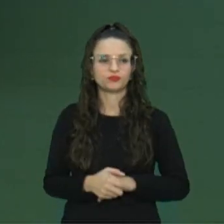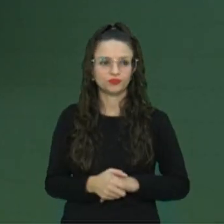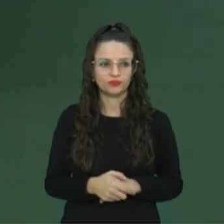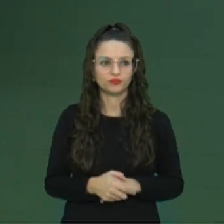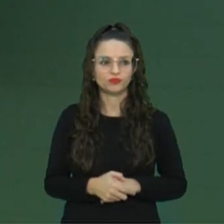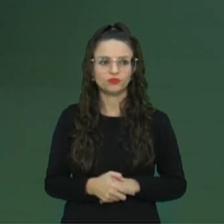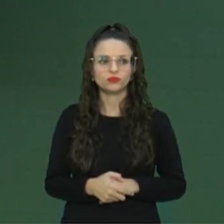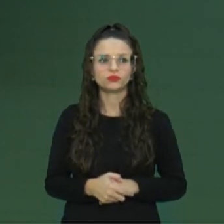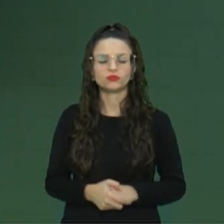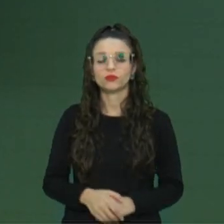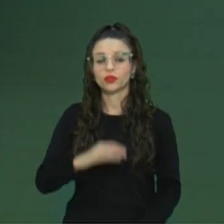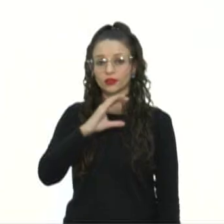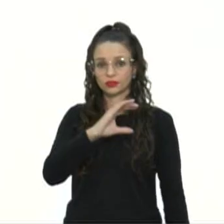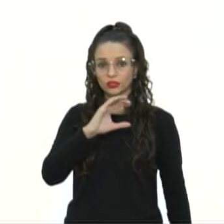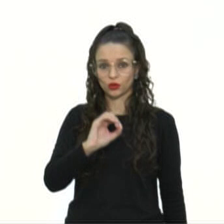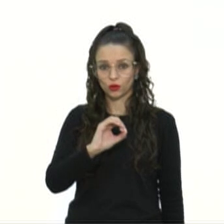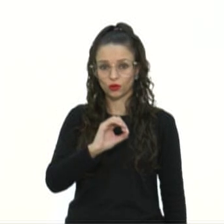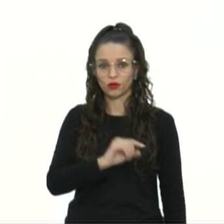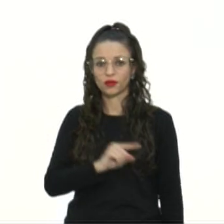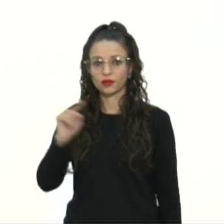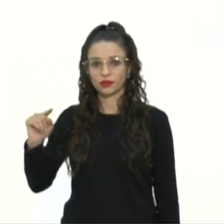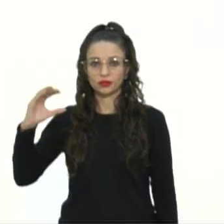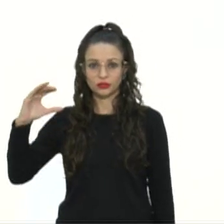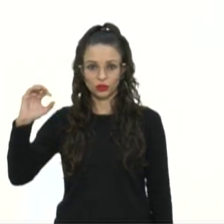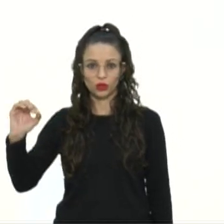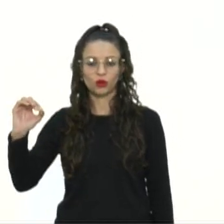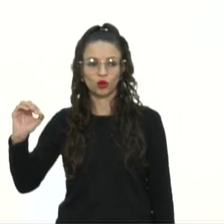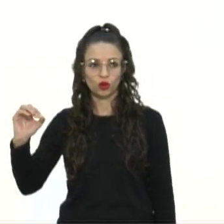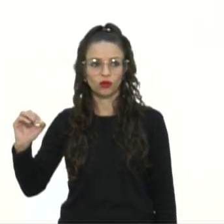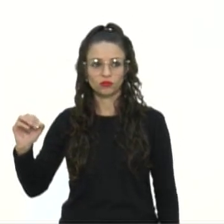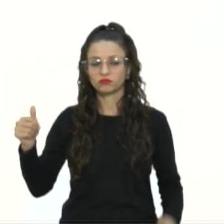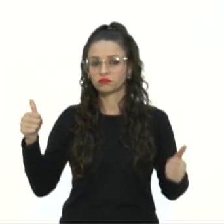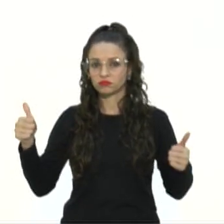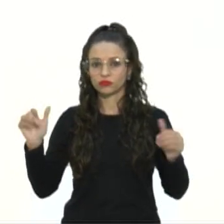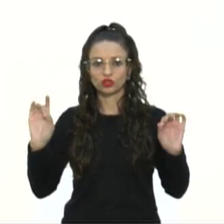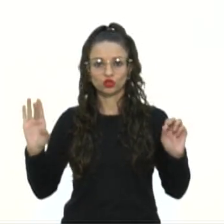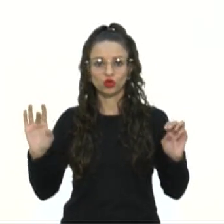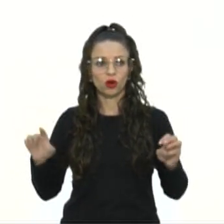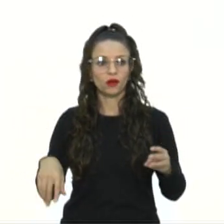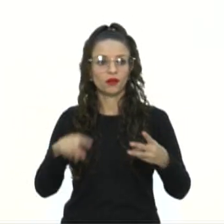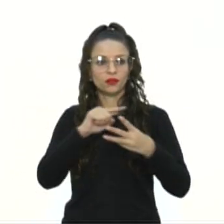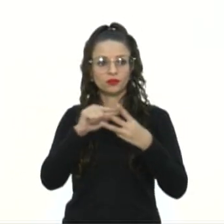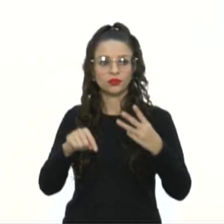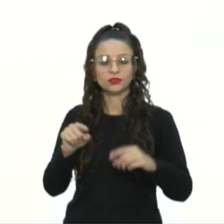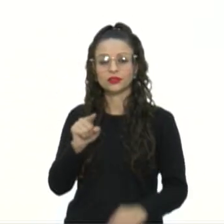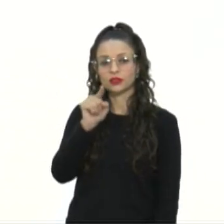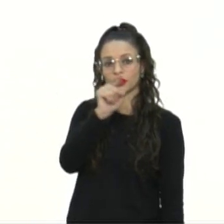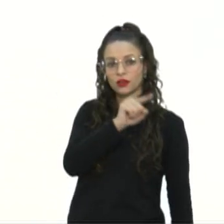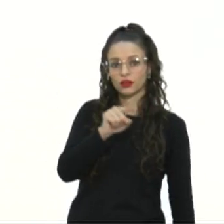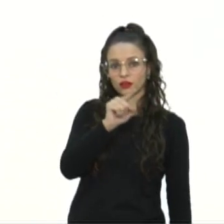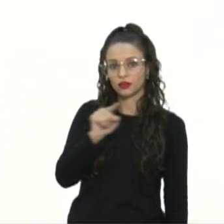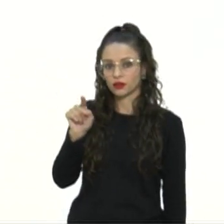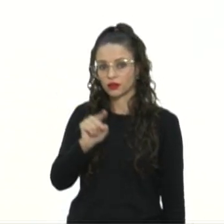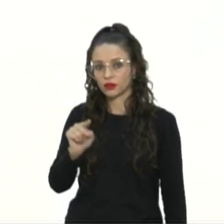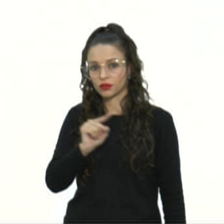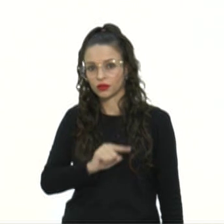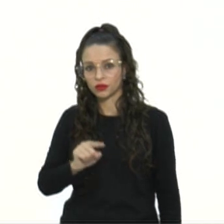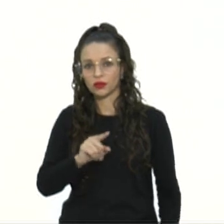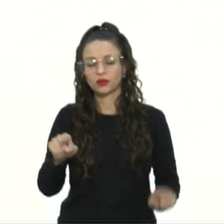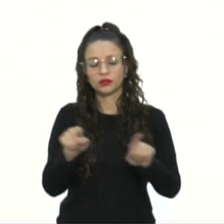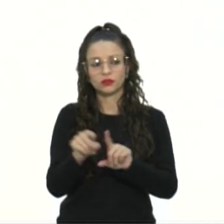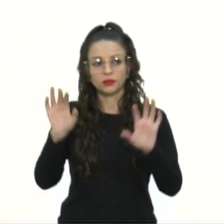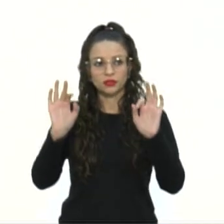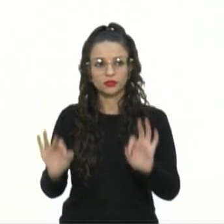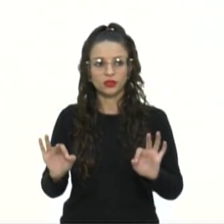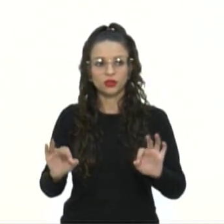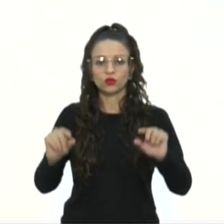Aí eu tenho CO aqui desse lado e CO lá do outro lado. Fiquei então só com as três que estão circuladas e aí eu tenho